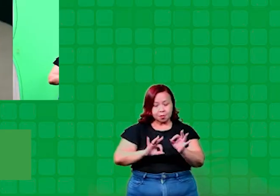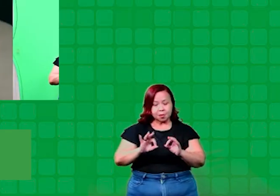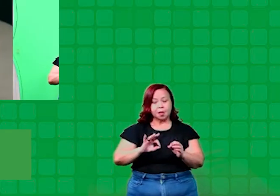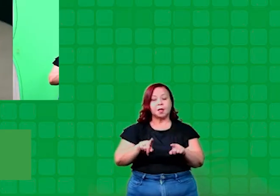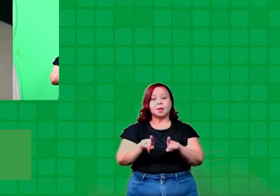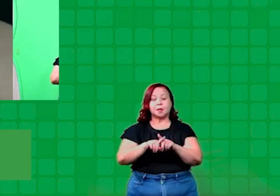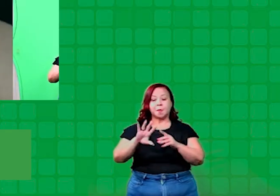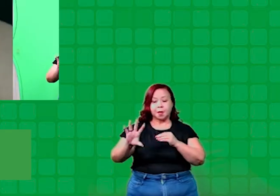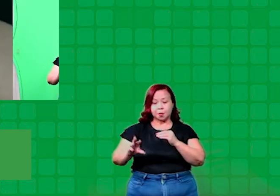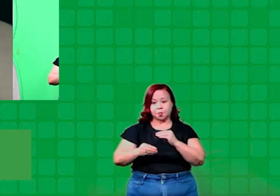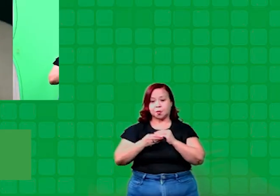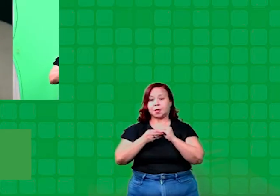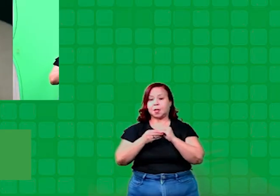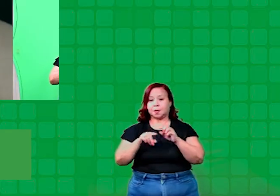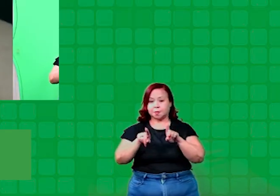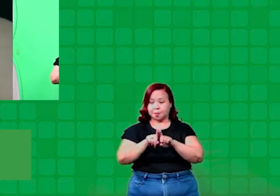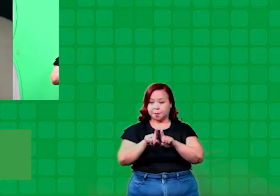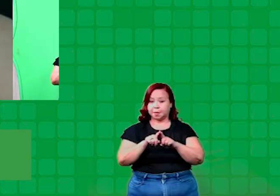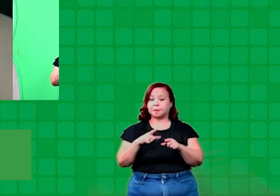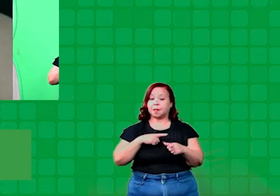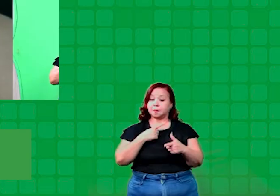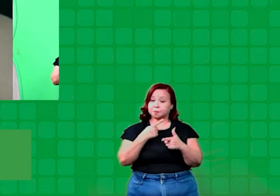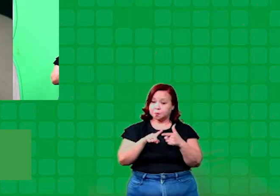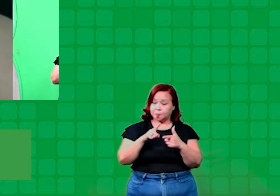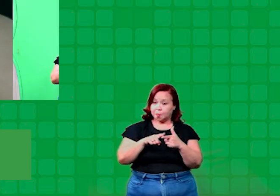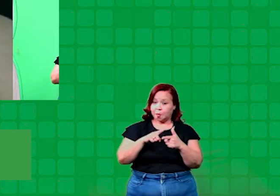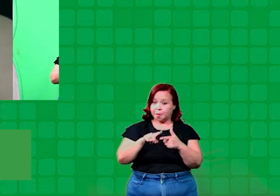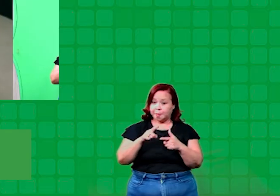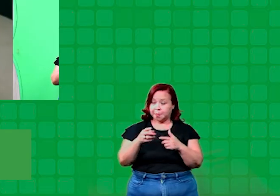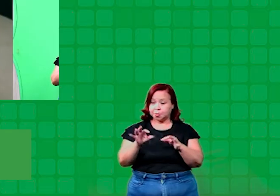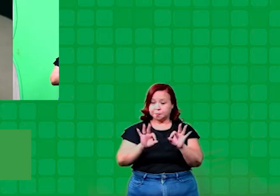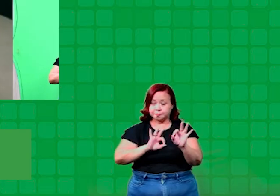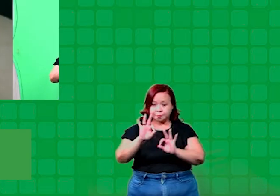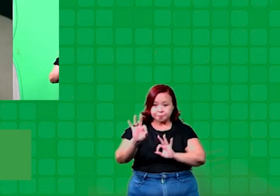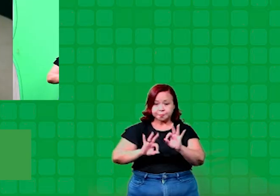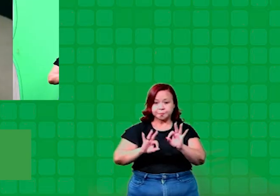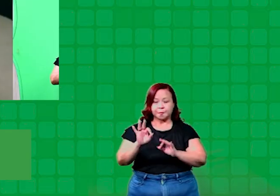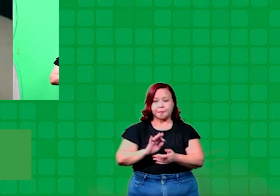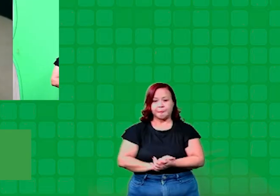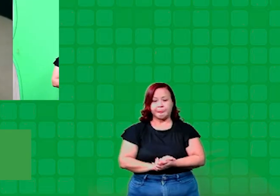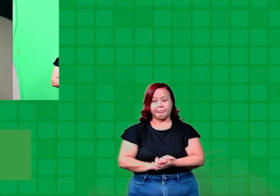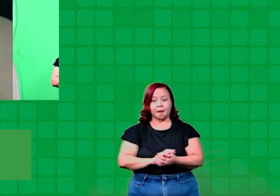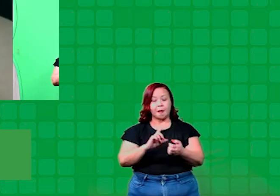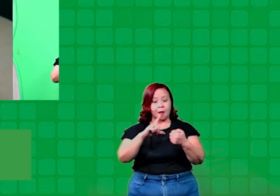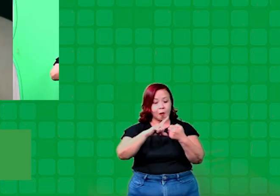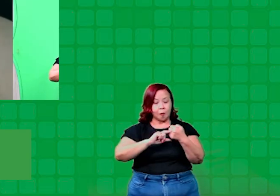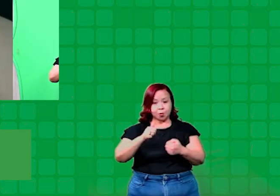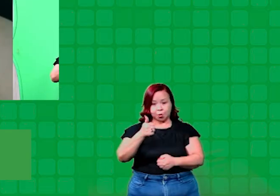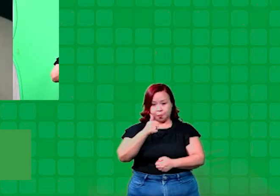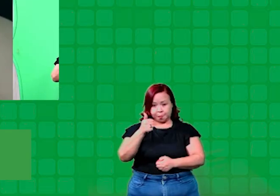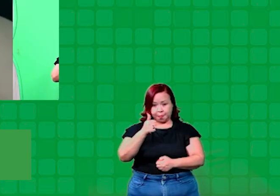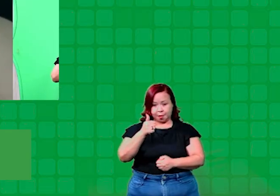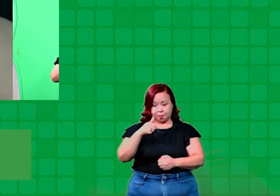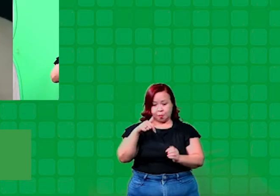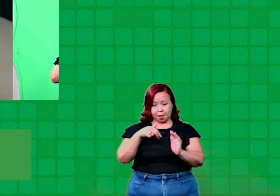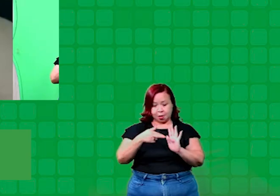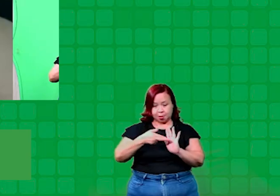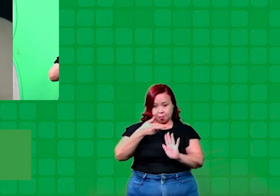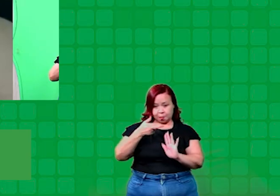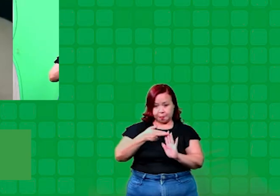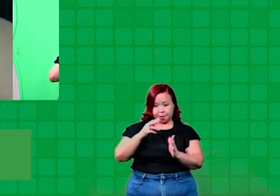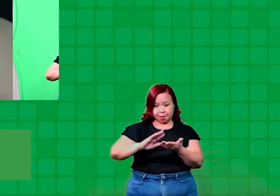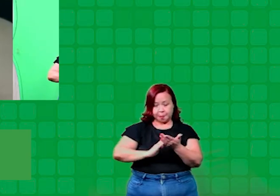também traz esse problema de alinhamento. No artigo 1º, o presente regulamento, aprovado